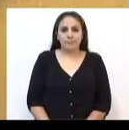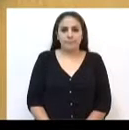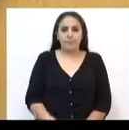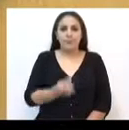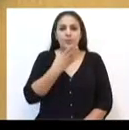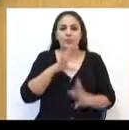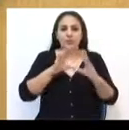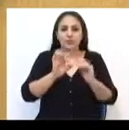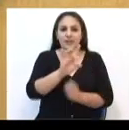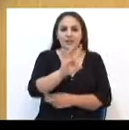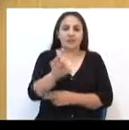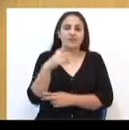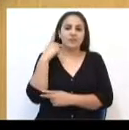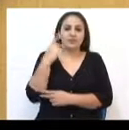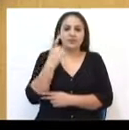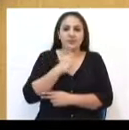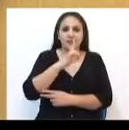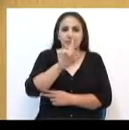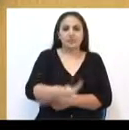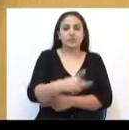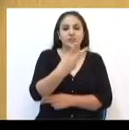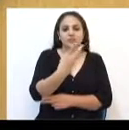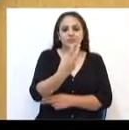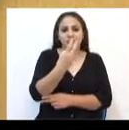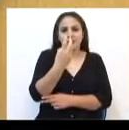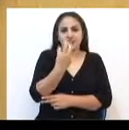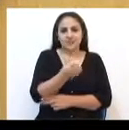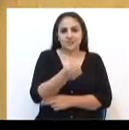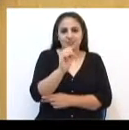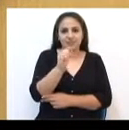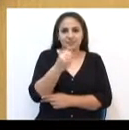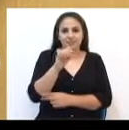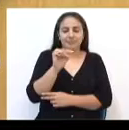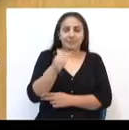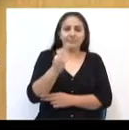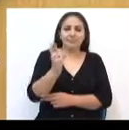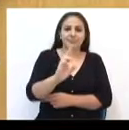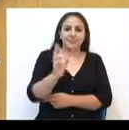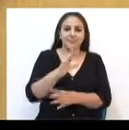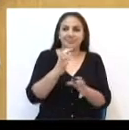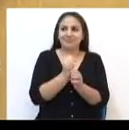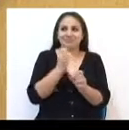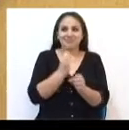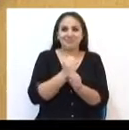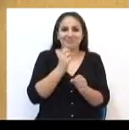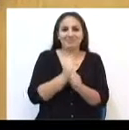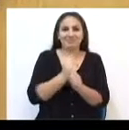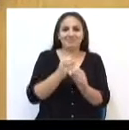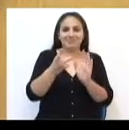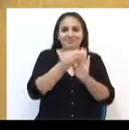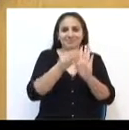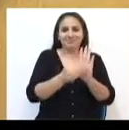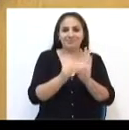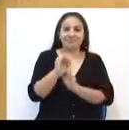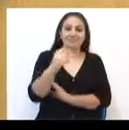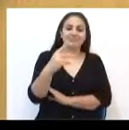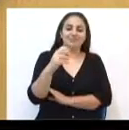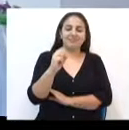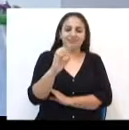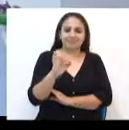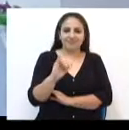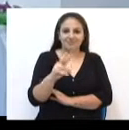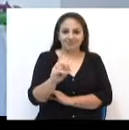Boa noite. Cada parlamentar terá direito a R$ 268 mil do orçamento para emendas